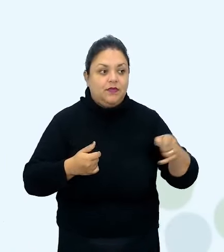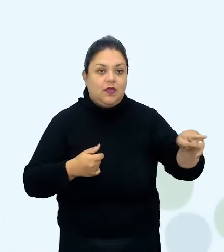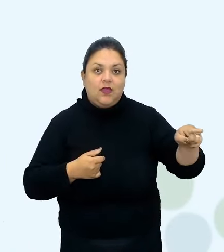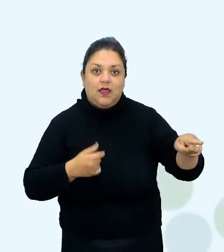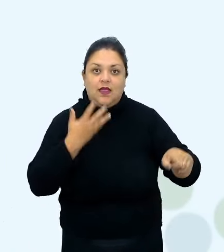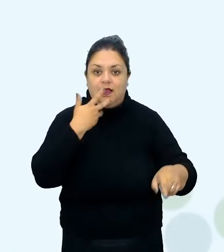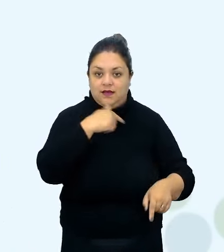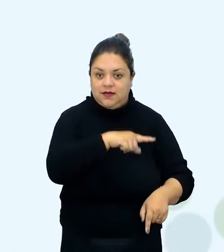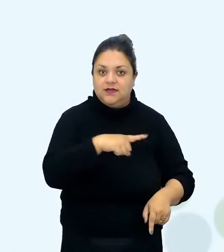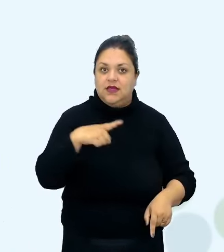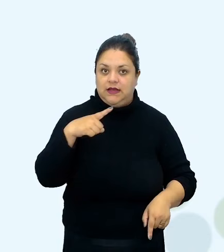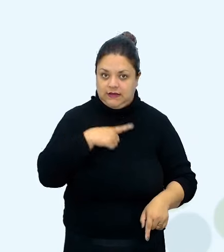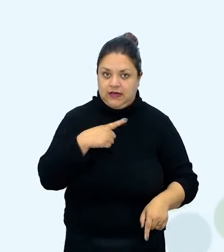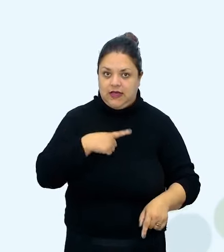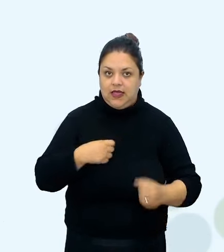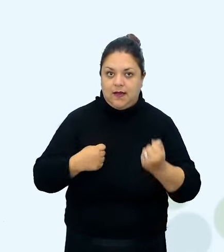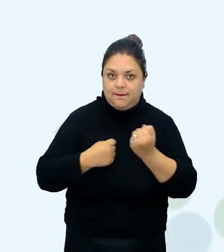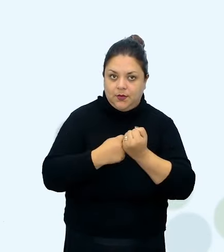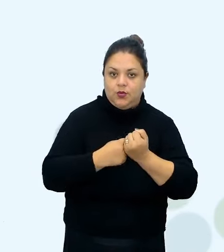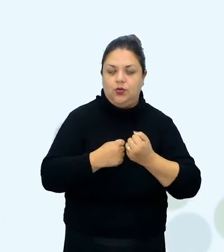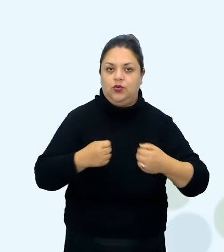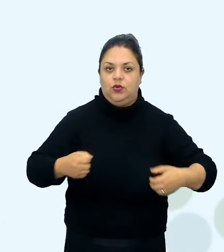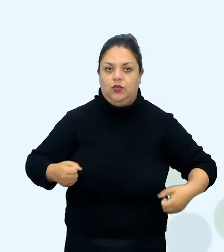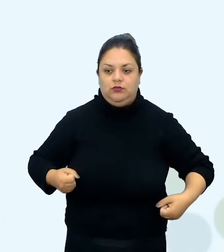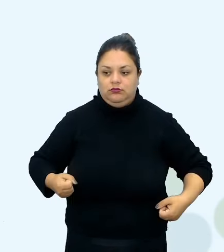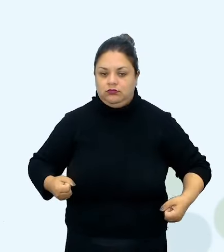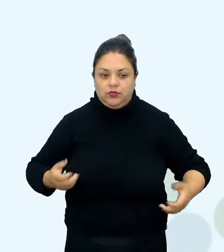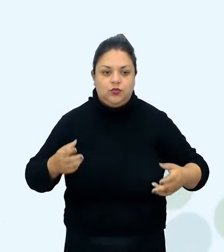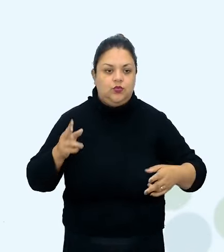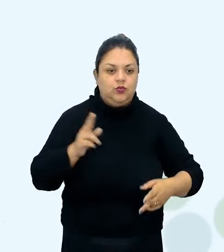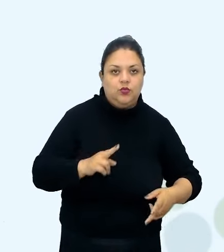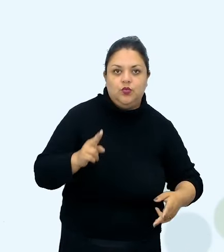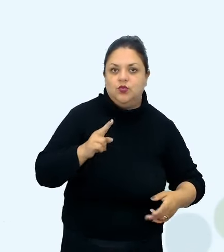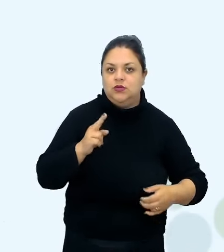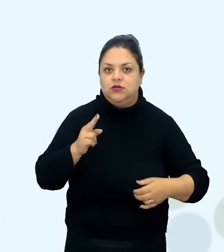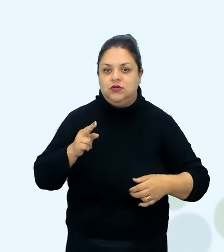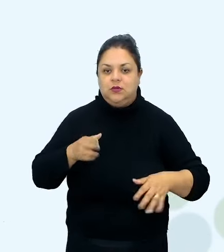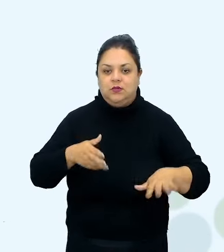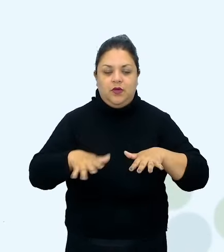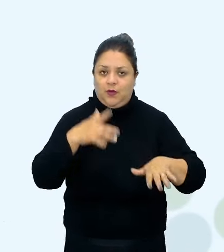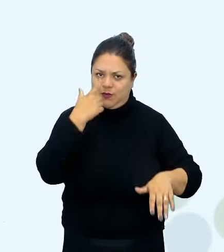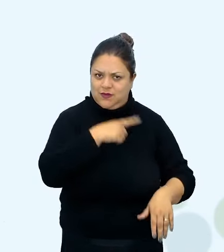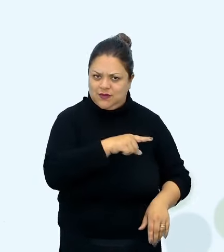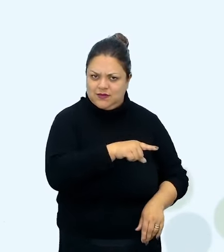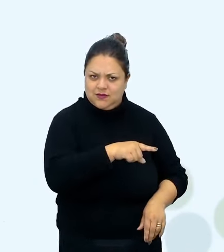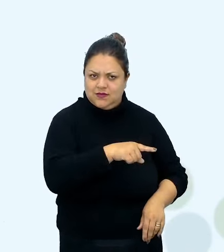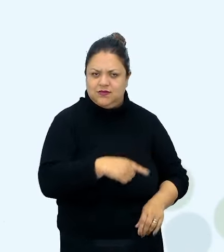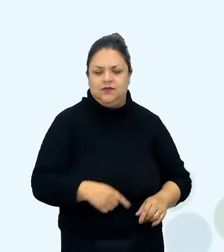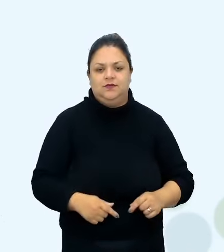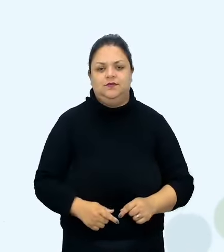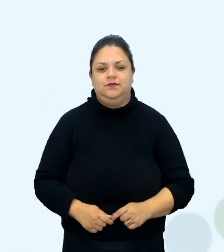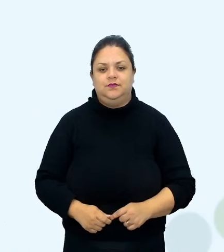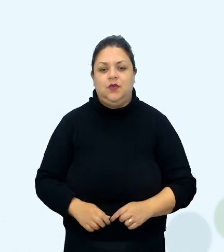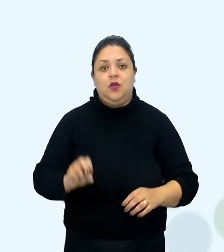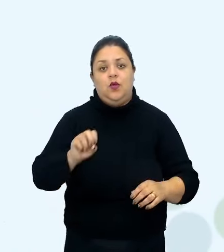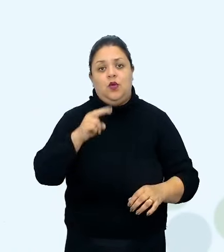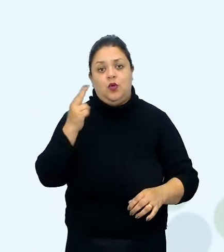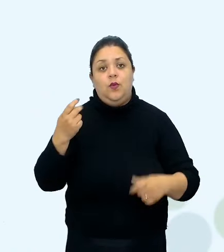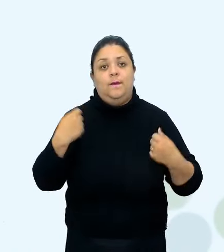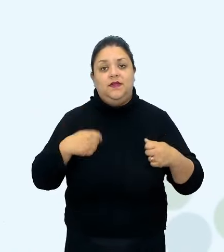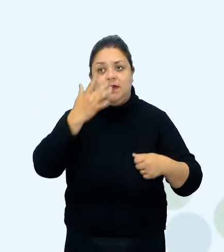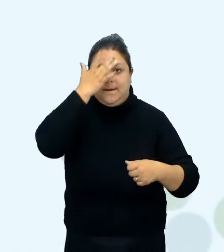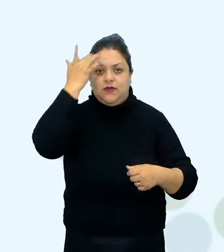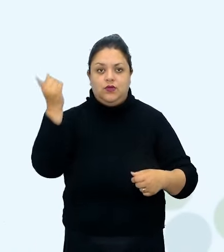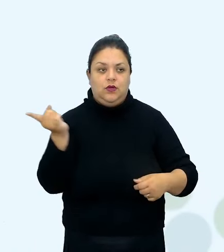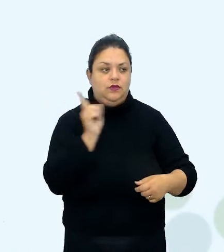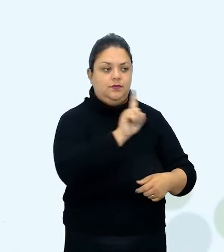tem algum apoio para poder realizar isso, né? Ou ela realmente vai precisar de uma outra